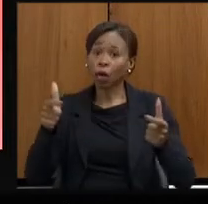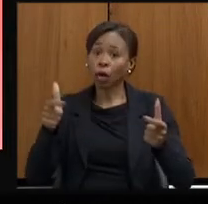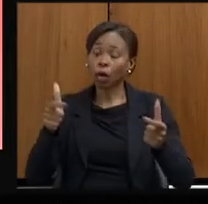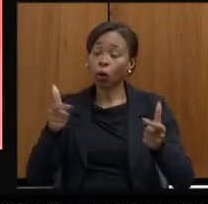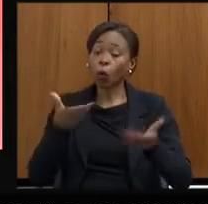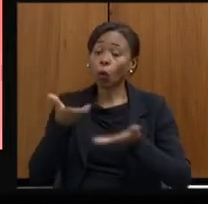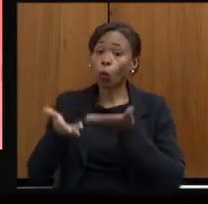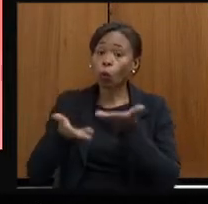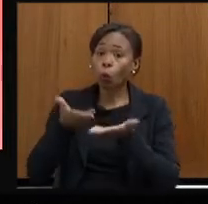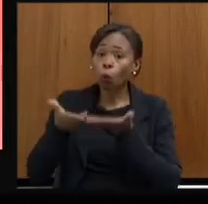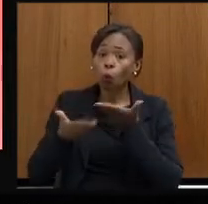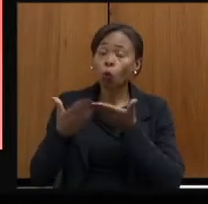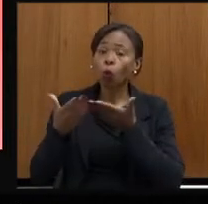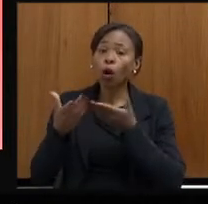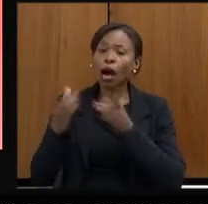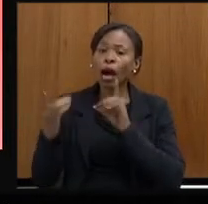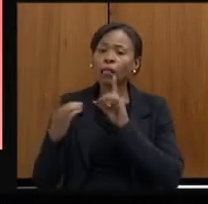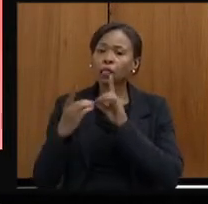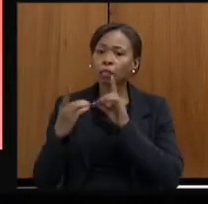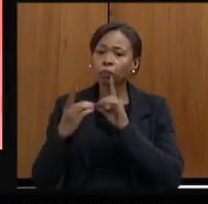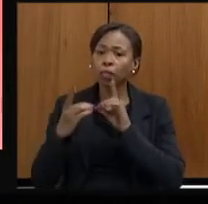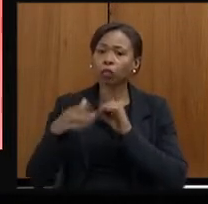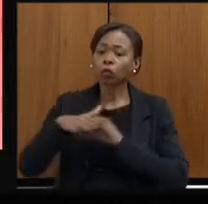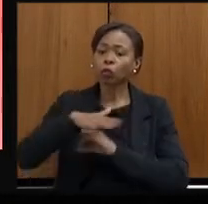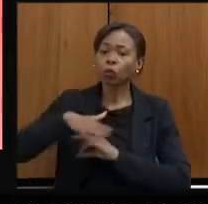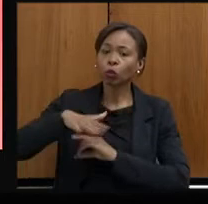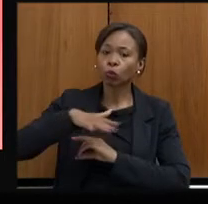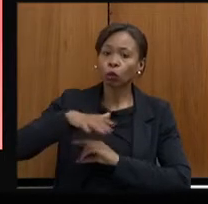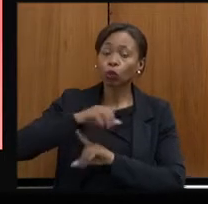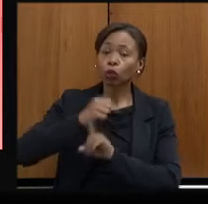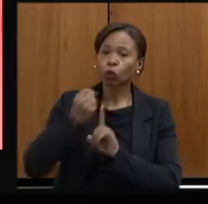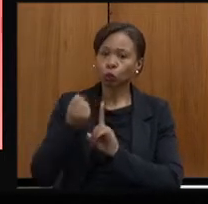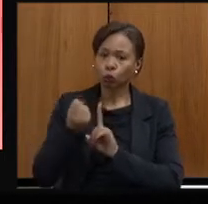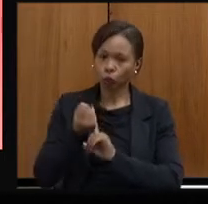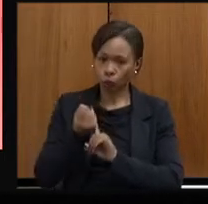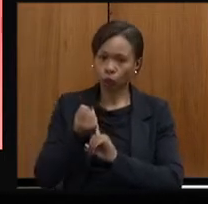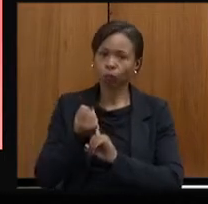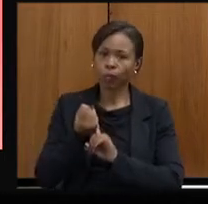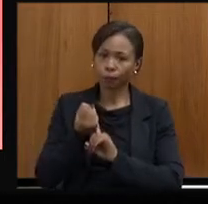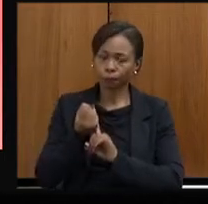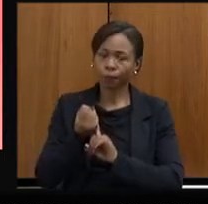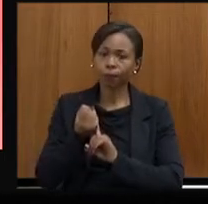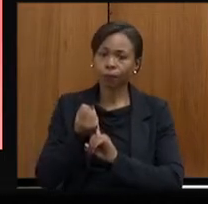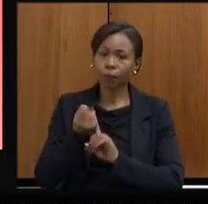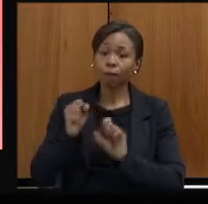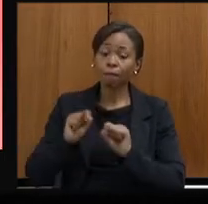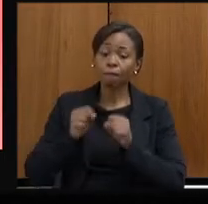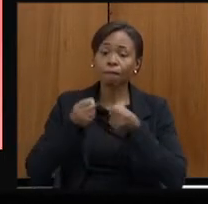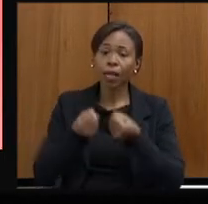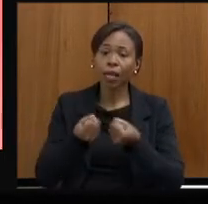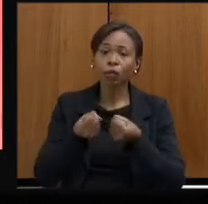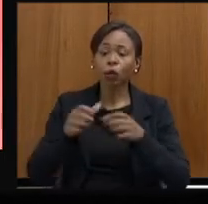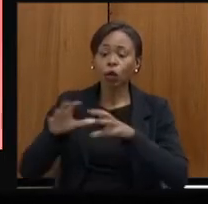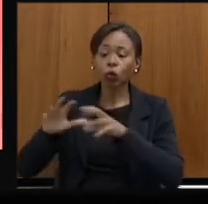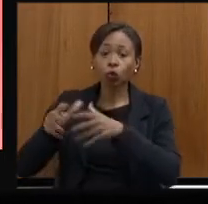na rede socioassistencial através do fortalecimento e qualificação da rede de proteção. Então, o que